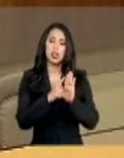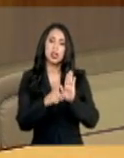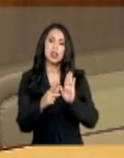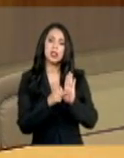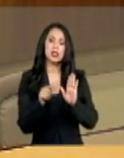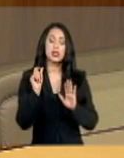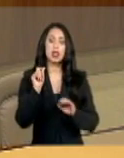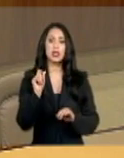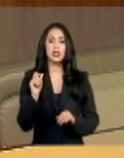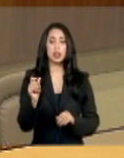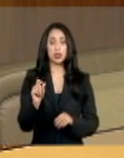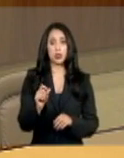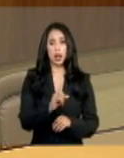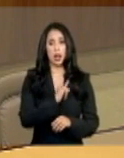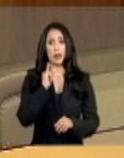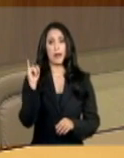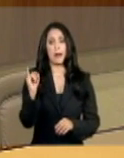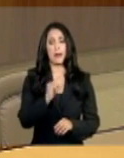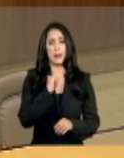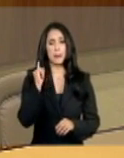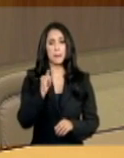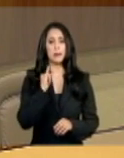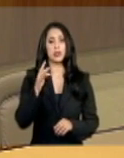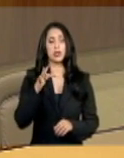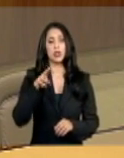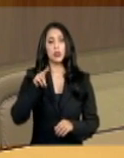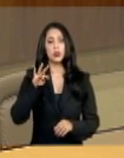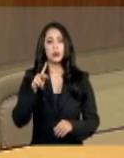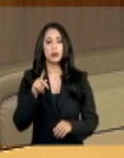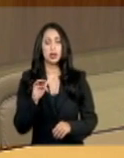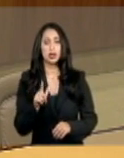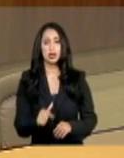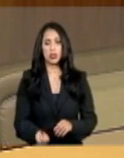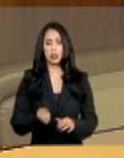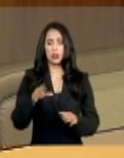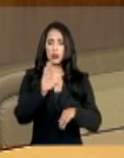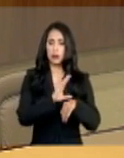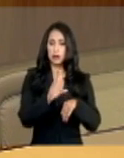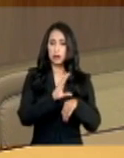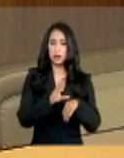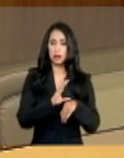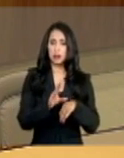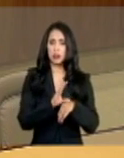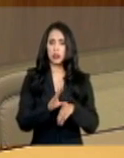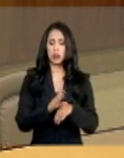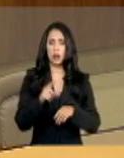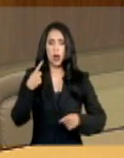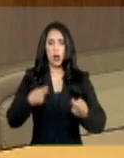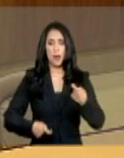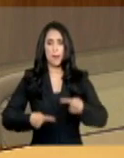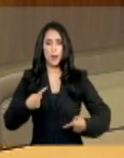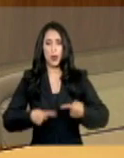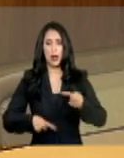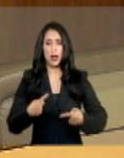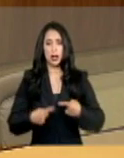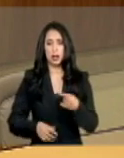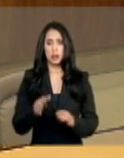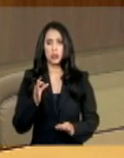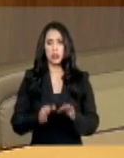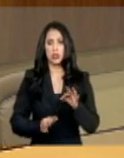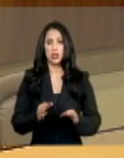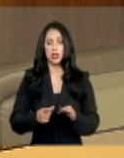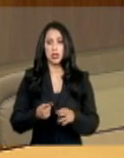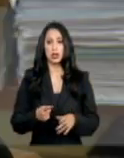essencialidade da tutela constitucional da proteção político jurídica da integridade